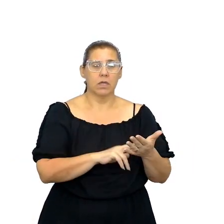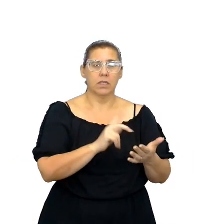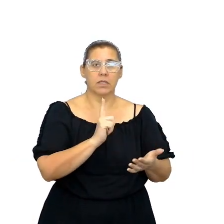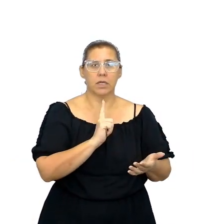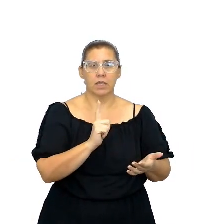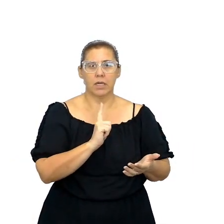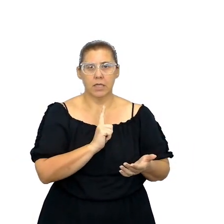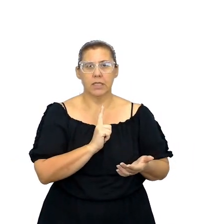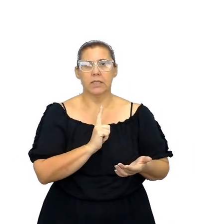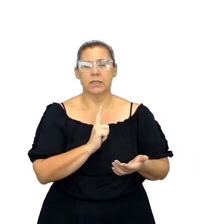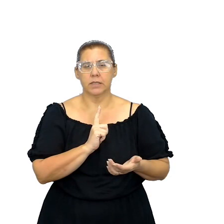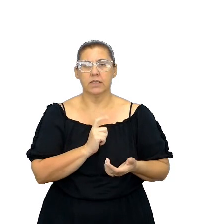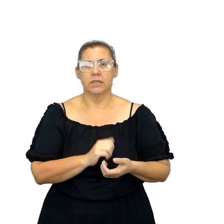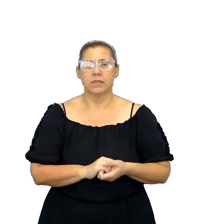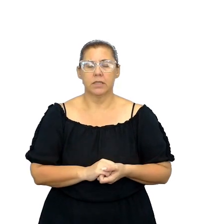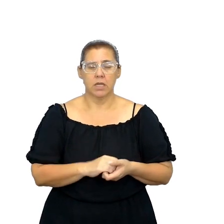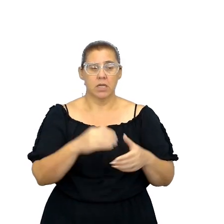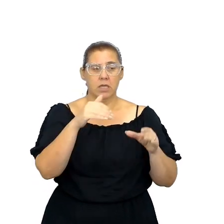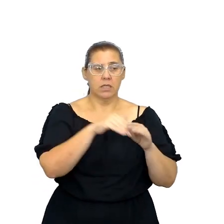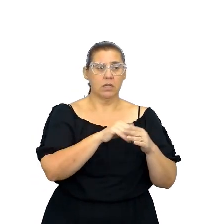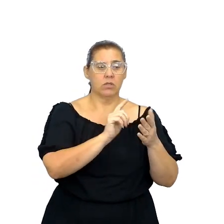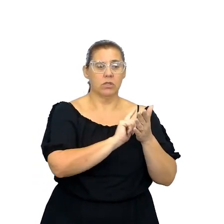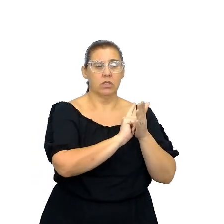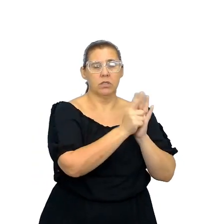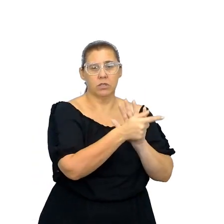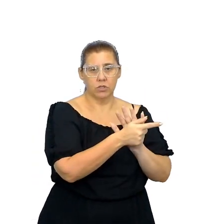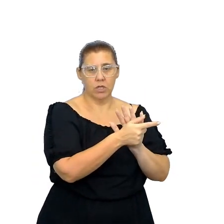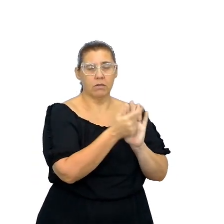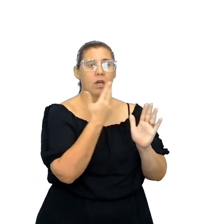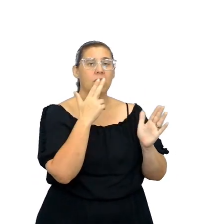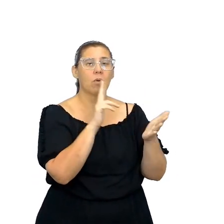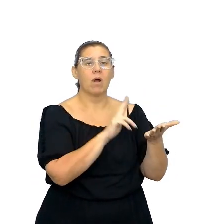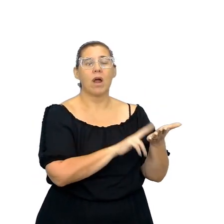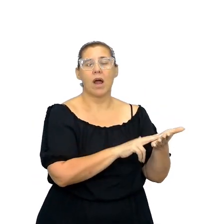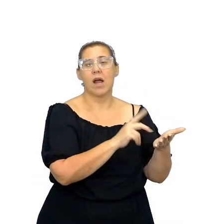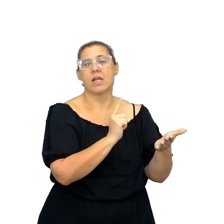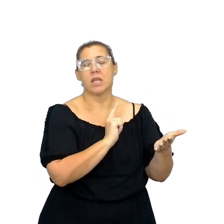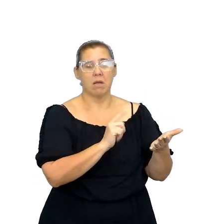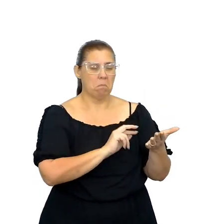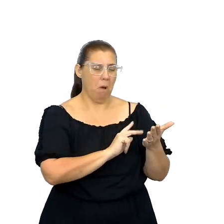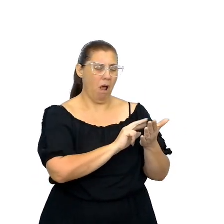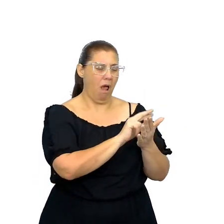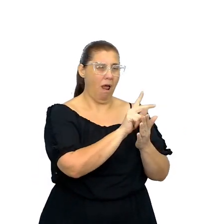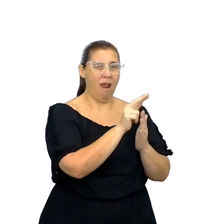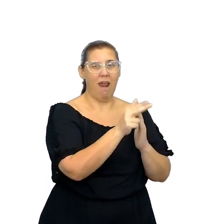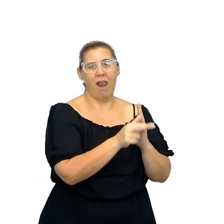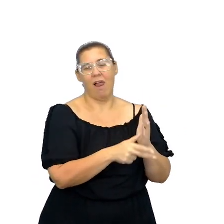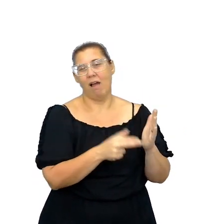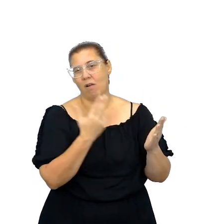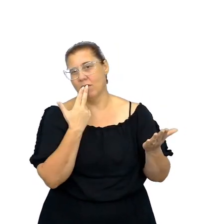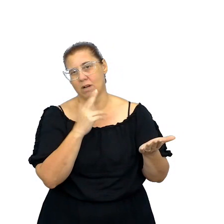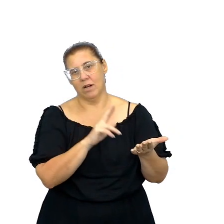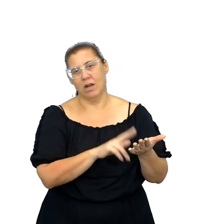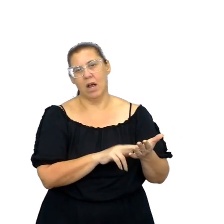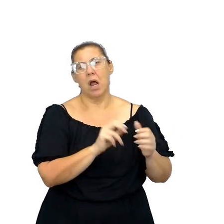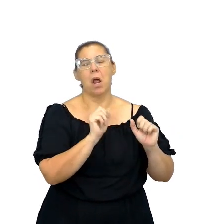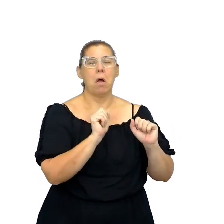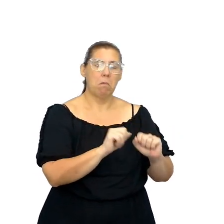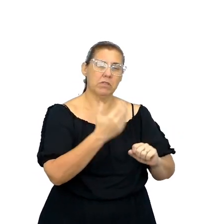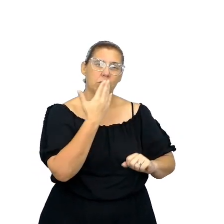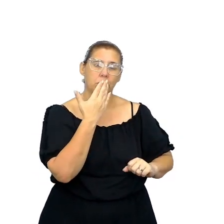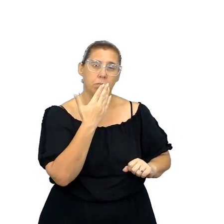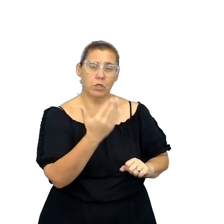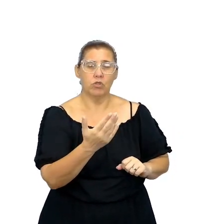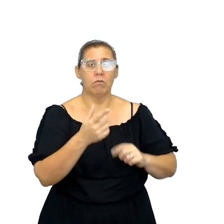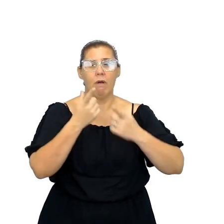aí, dentro desse gênero carta, nós temos uma variedade de cartas, né? Pode ser carta de solicitação,